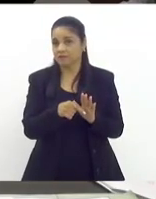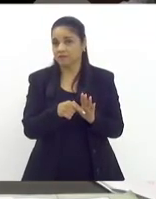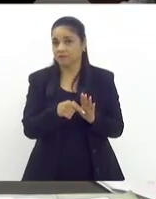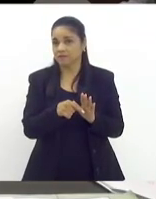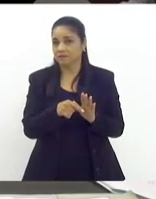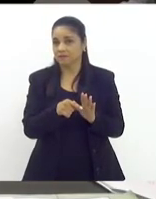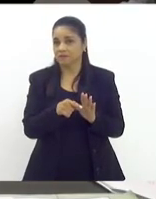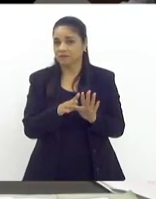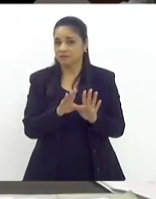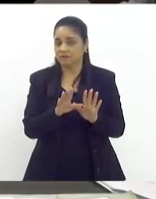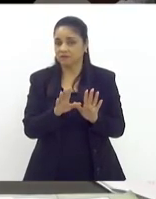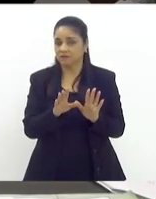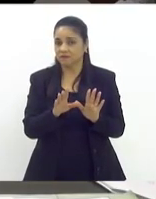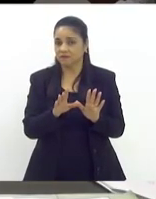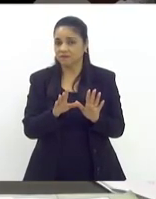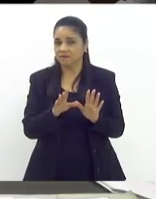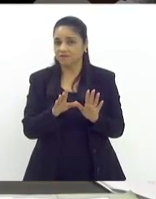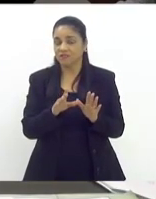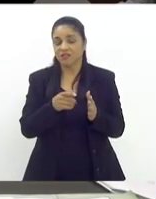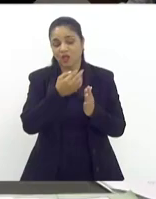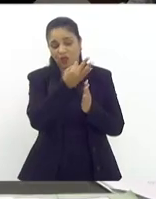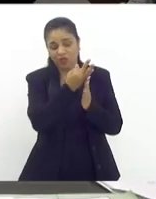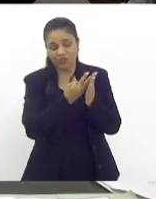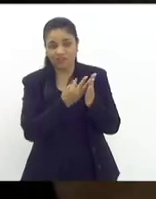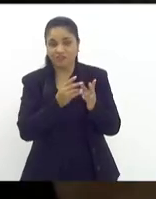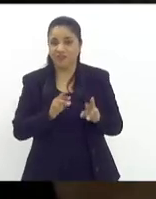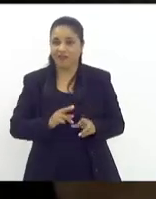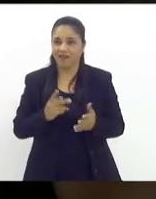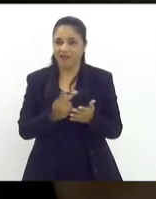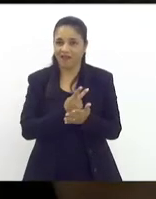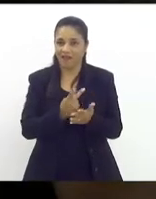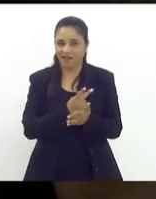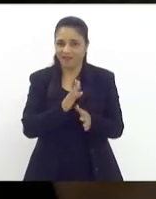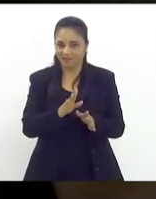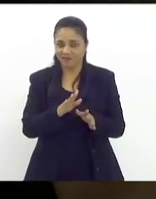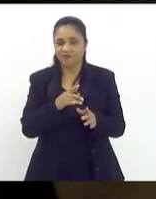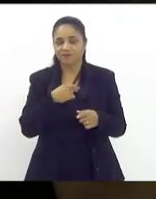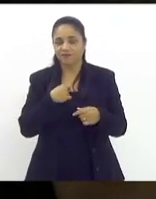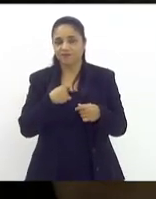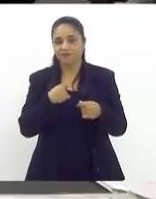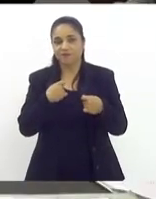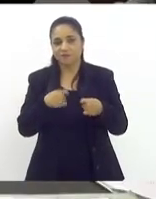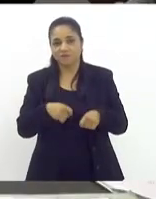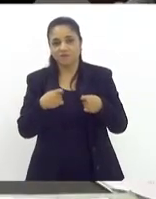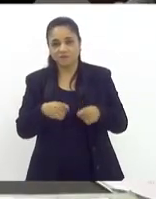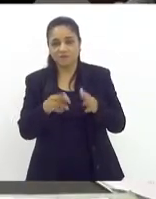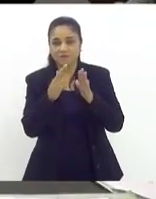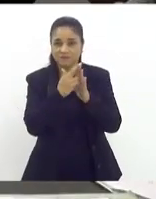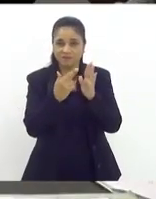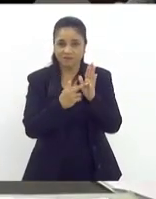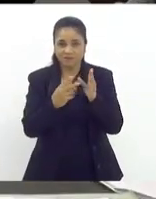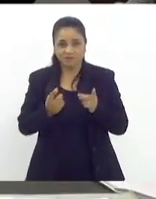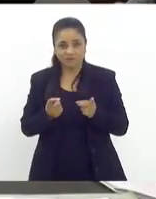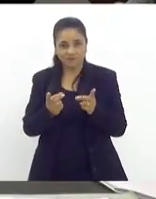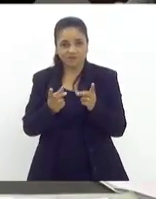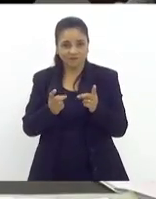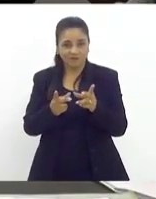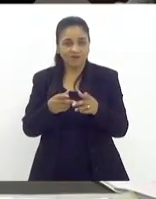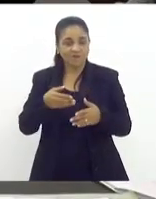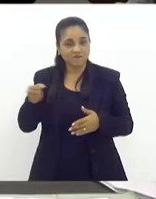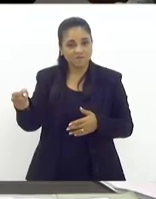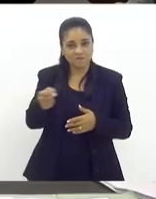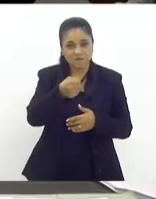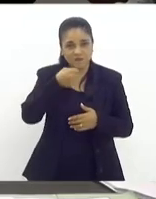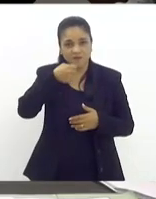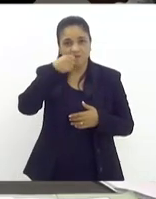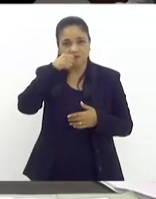Virou lei. Virou lei. O texto saiu errado. Olha só. Tem por objetivo regular a venda e o... Mas só bebida alcoólica, a sua é